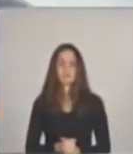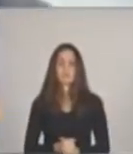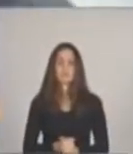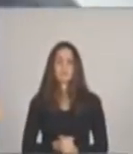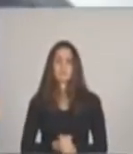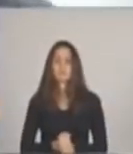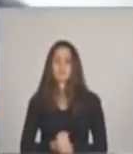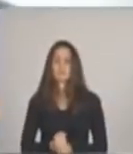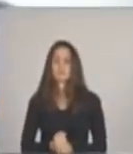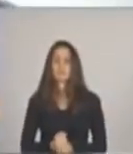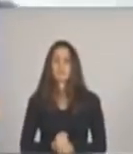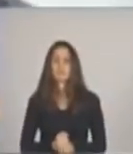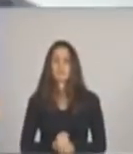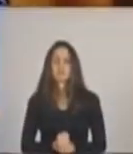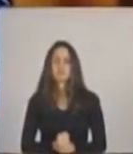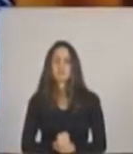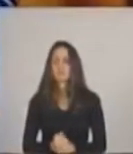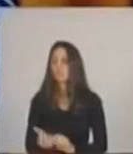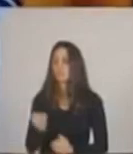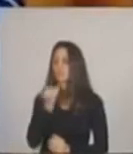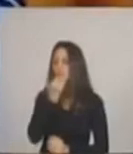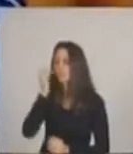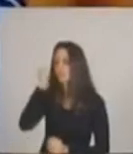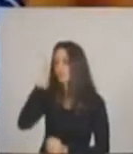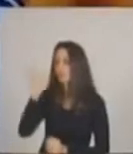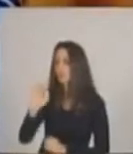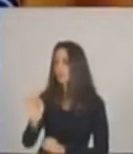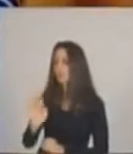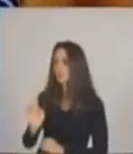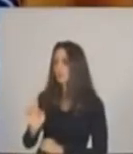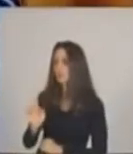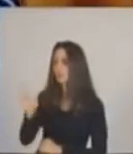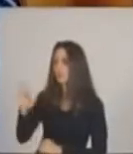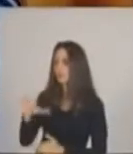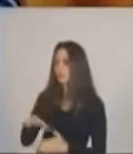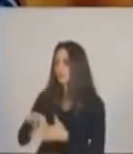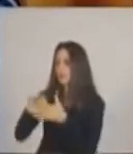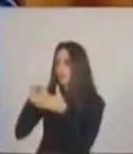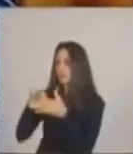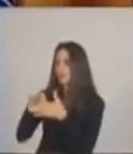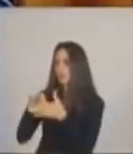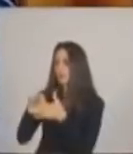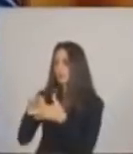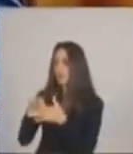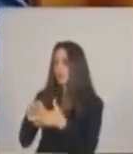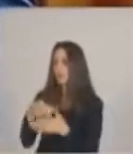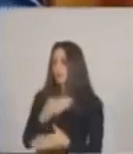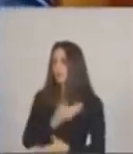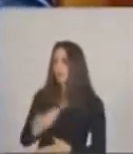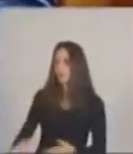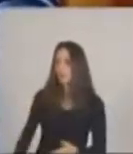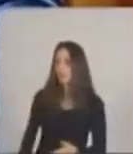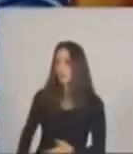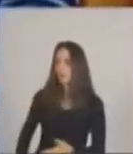Deputado Marquinhos, eu não entendi Vossa Excelência. Vossa Excelência, como líder do governo, tem que pedir voto a favor do governo.